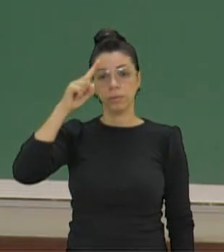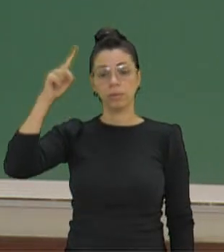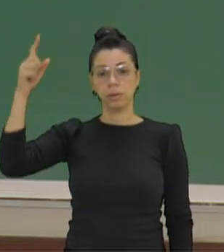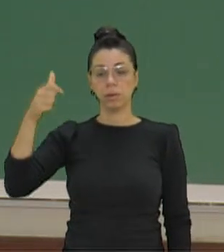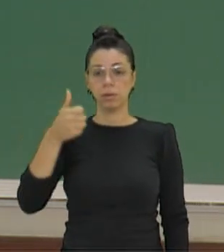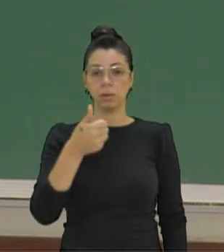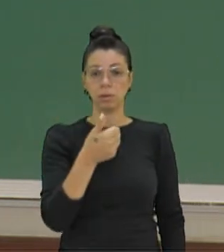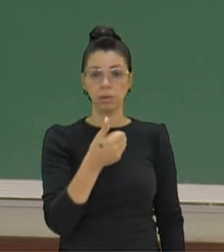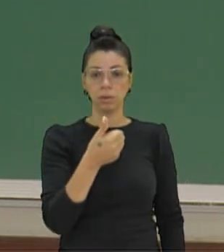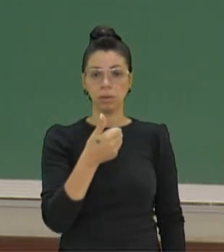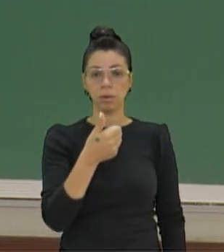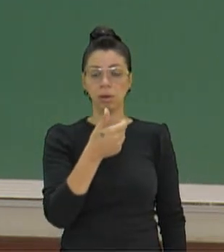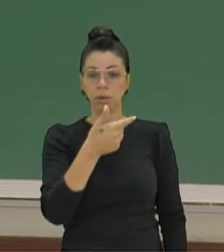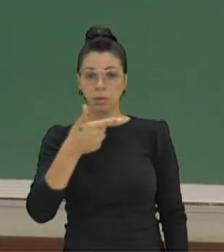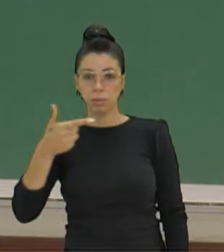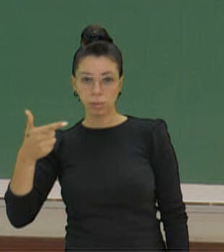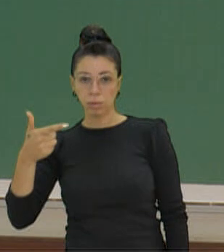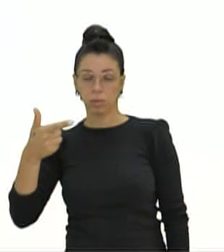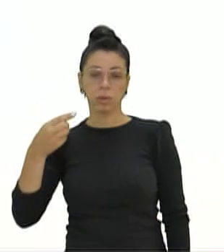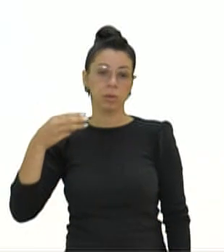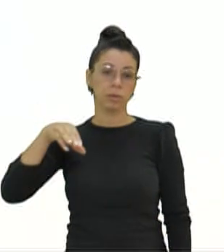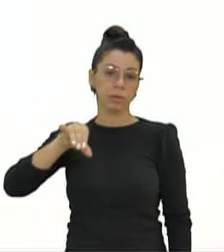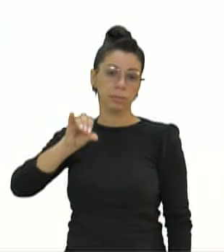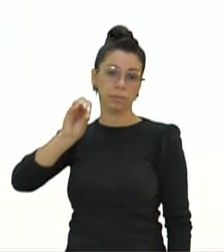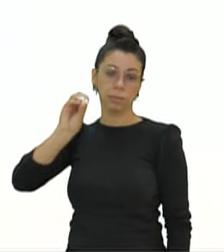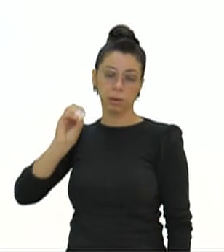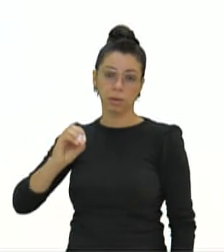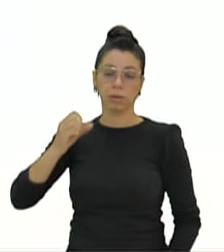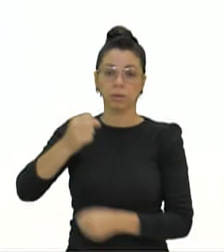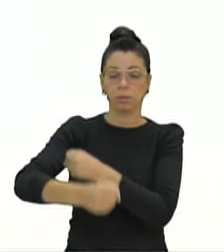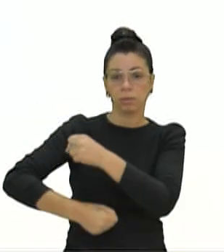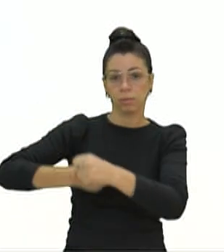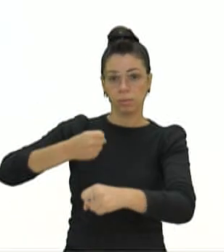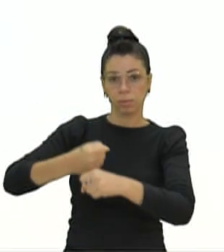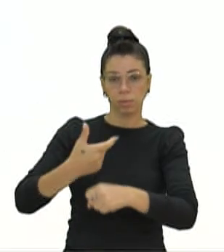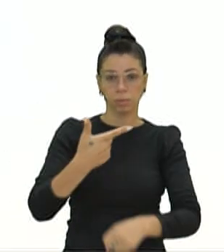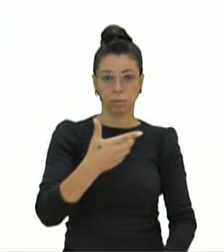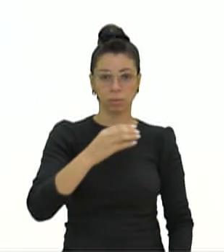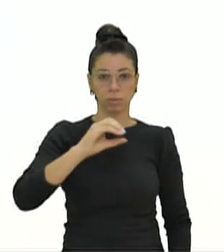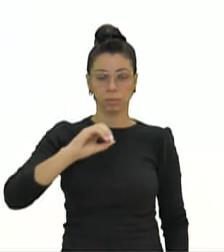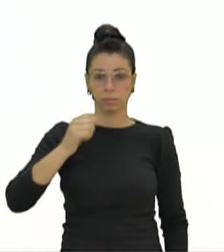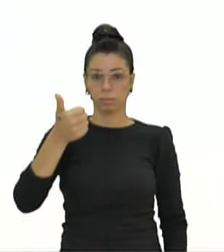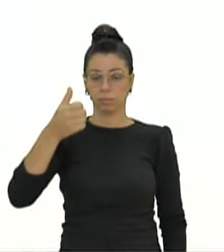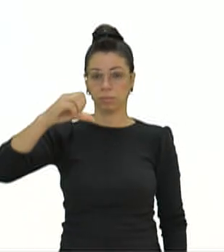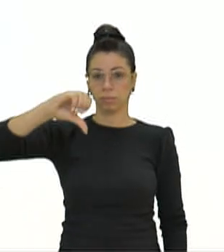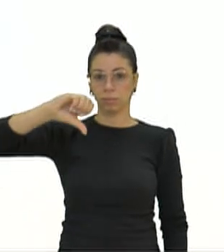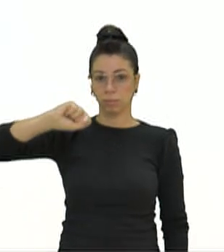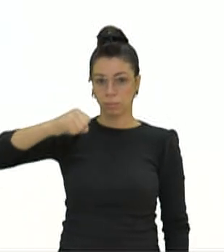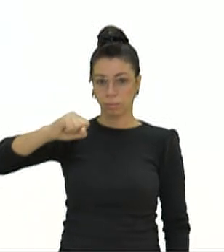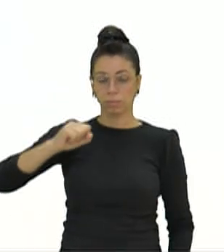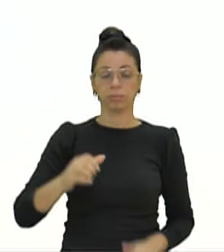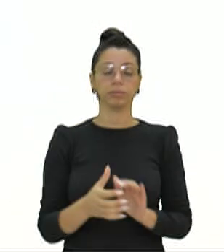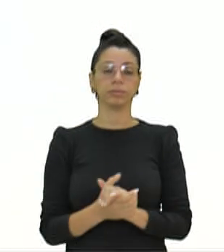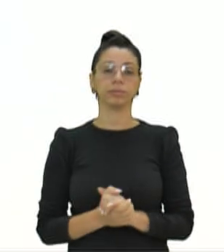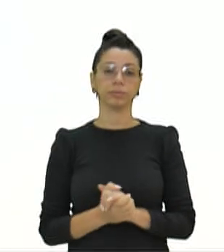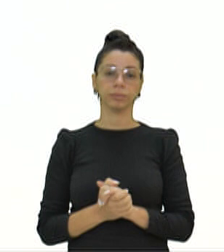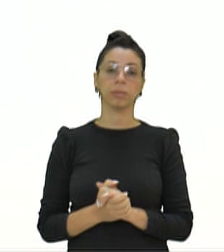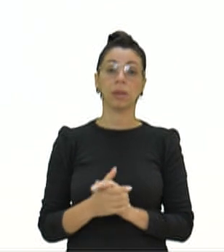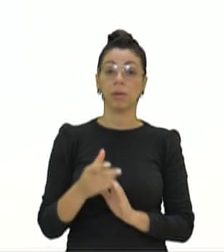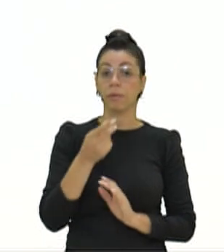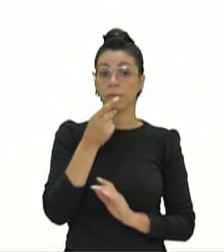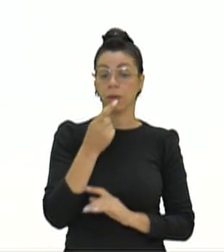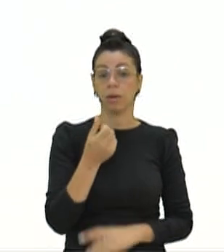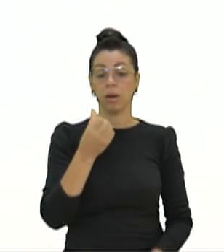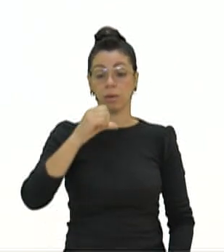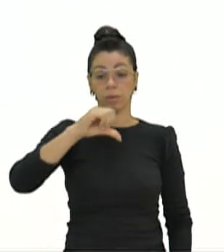de 2018 e olha só, 9 em cada 10 pessoas no mundo, não estamos falando do Brasil, tá?